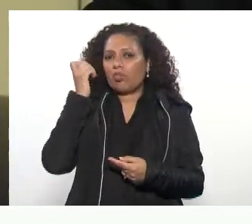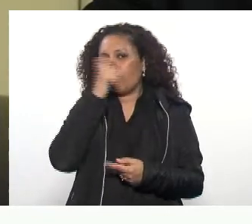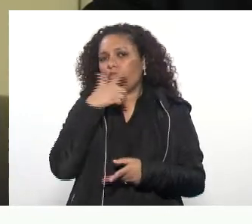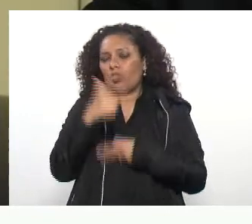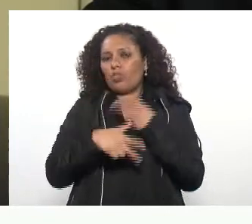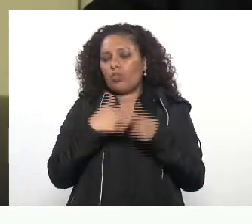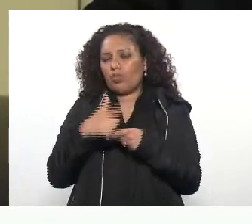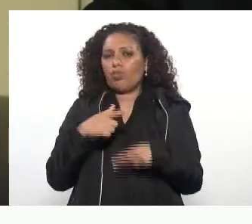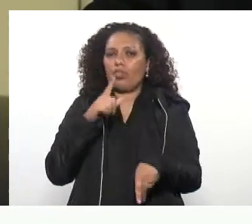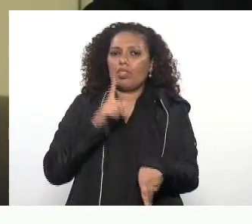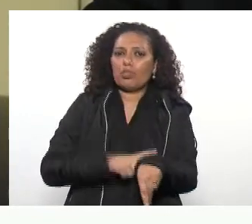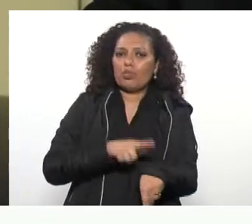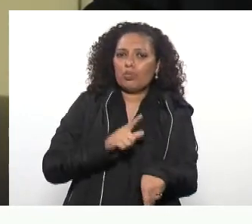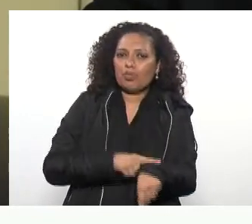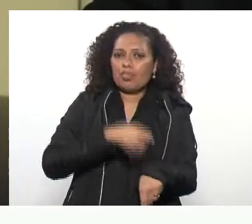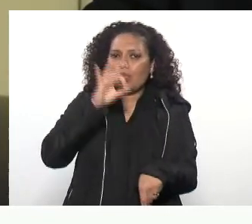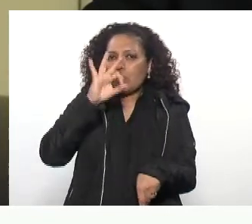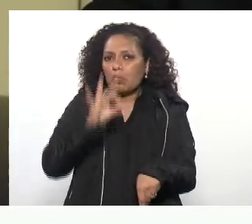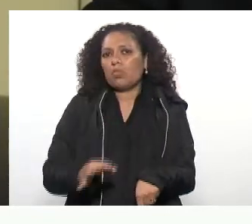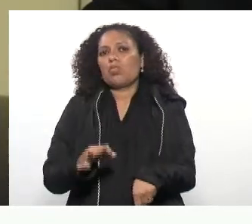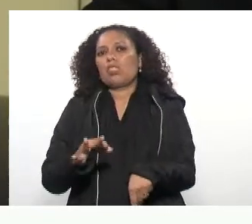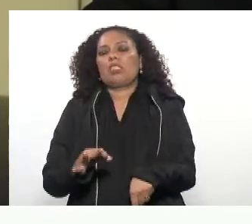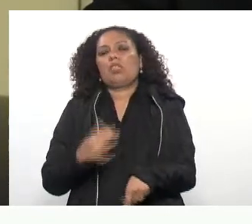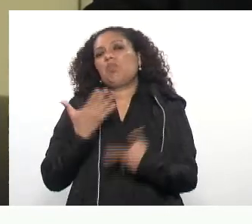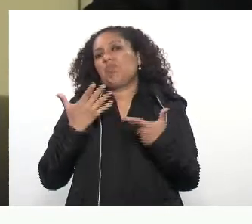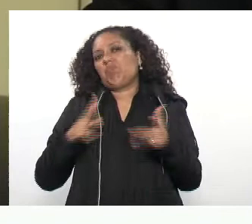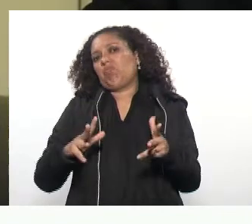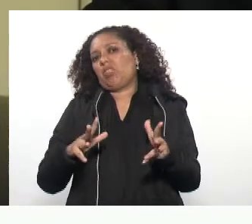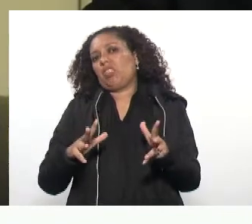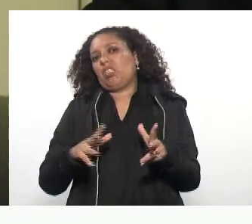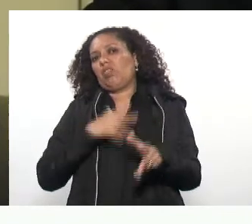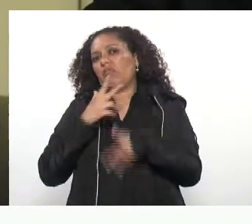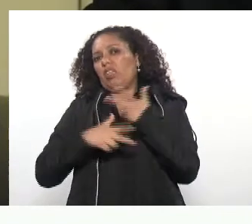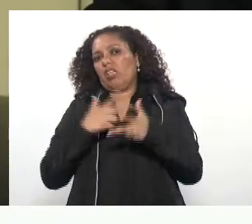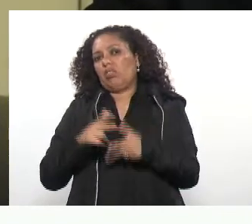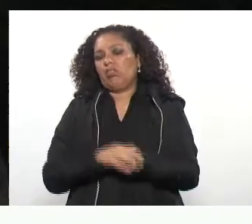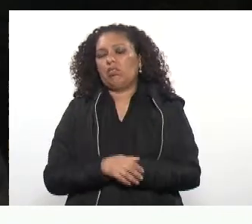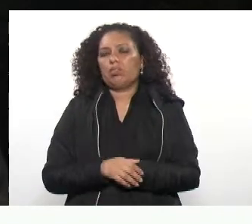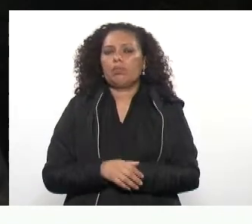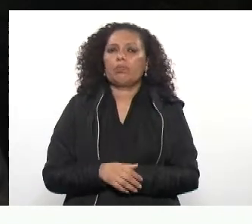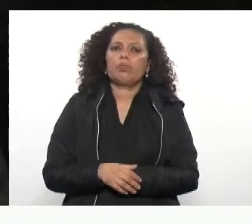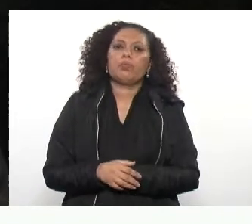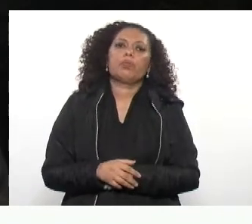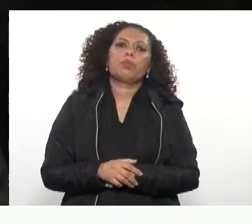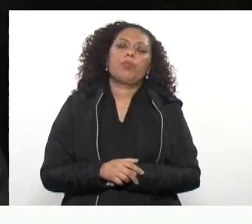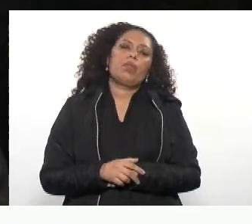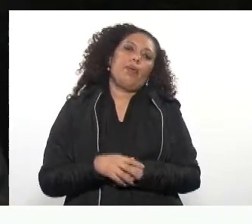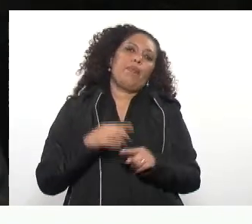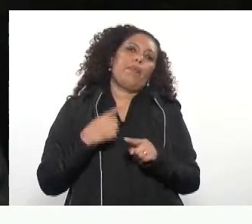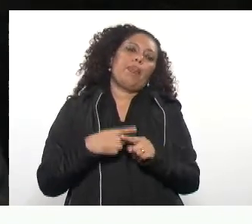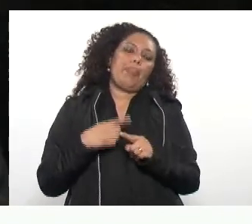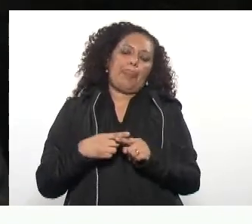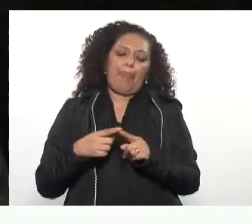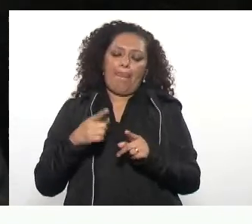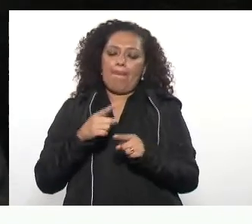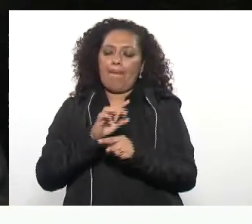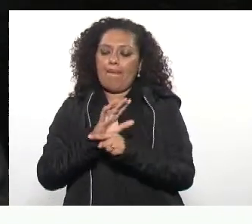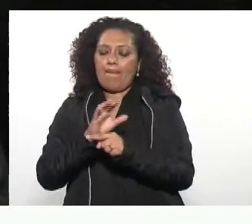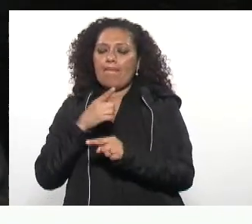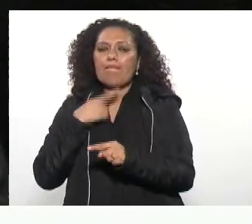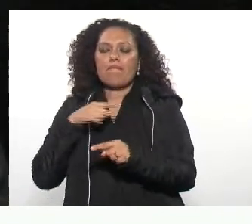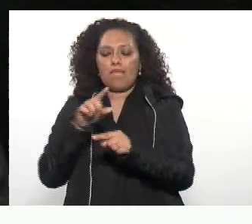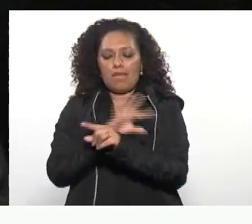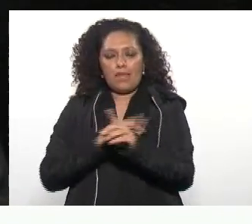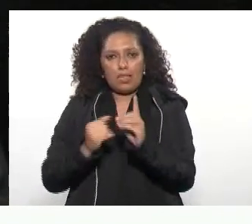dificuldade de fornecer um prazo. Não quero ser... Porque na linha do próprio interesse público, presidente, as